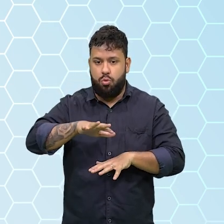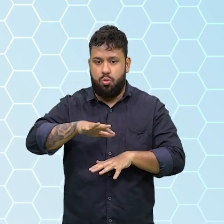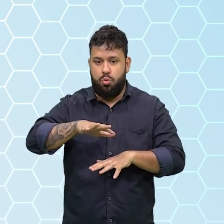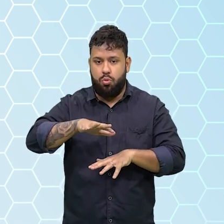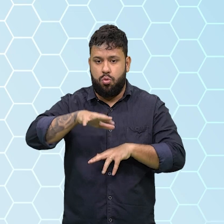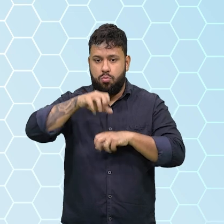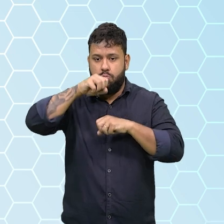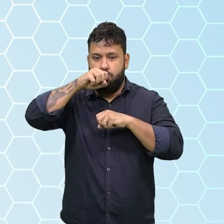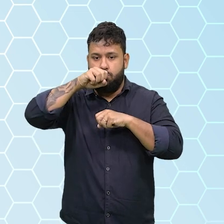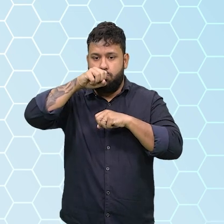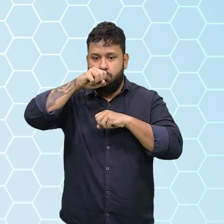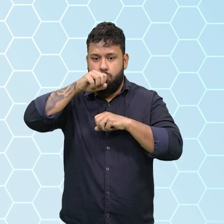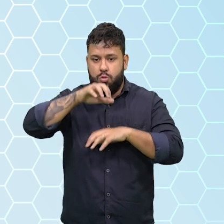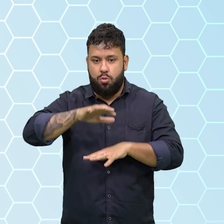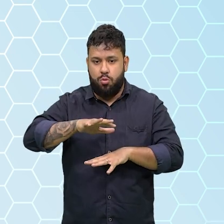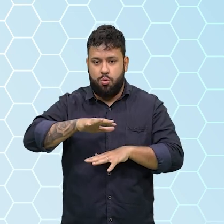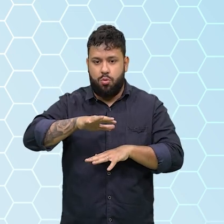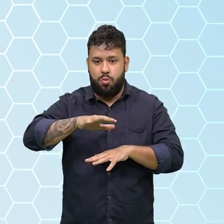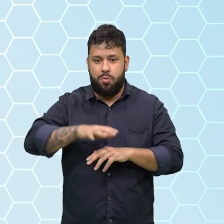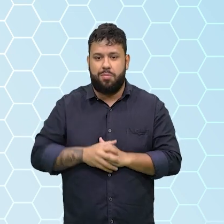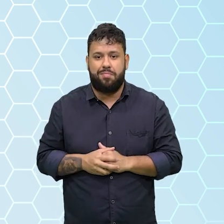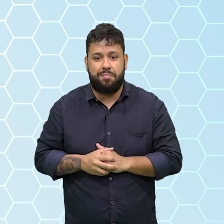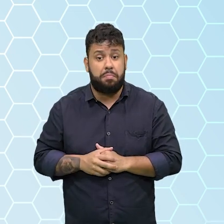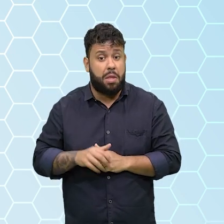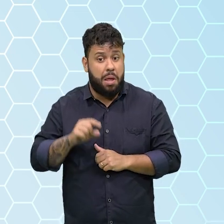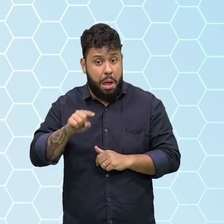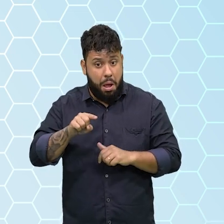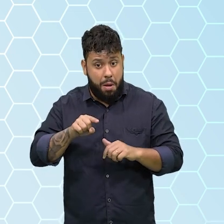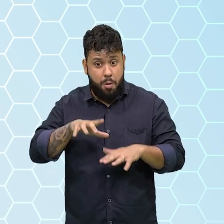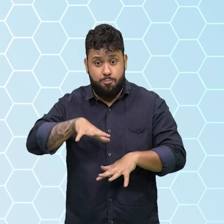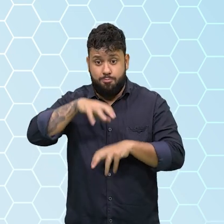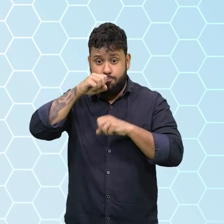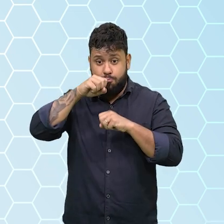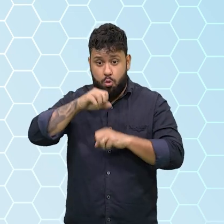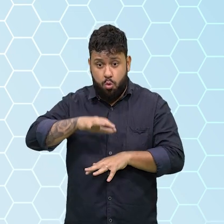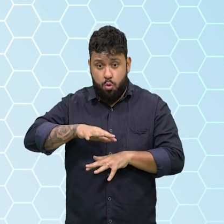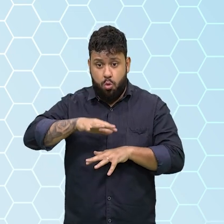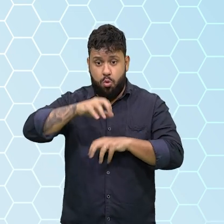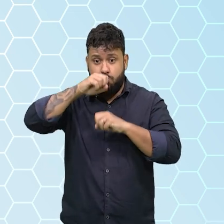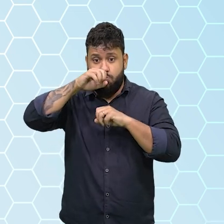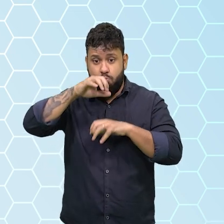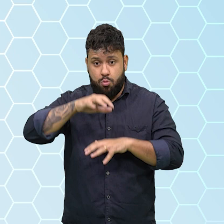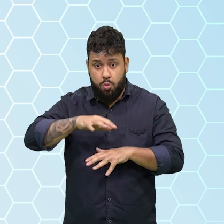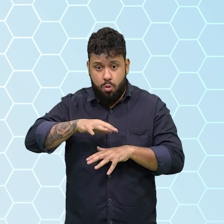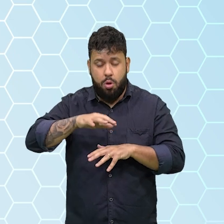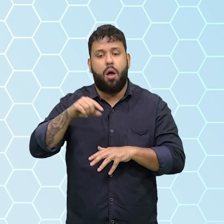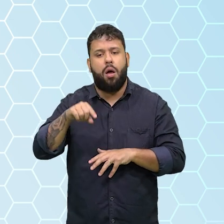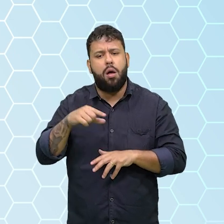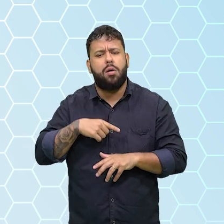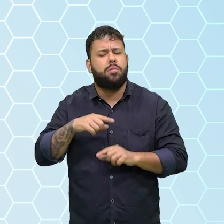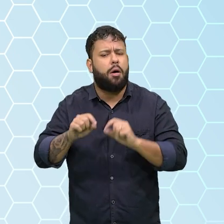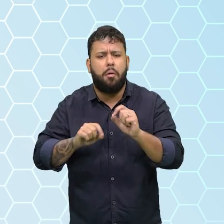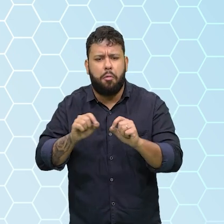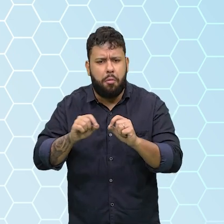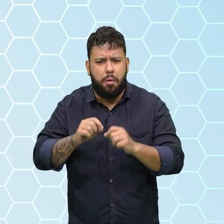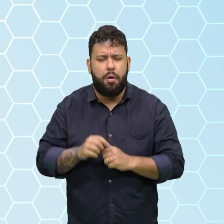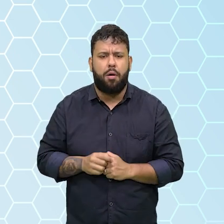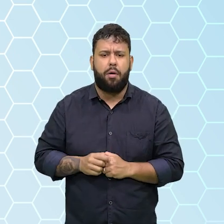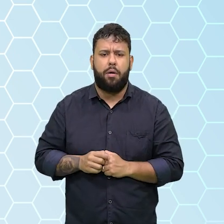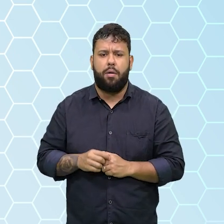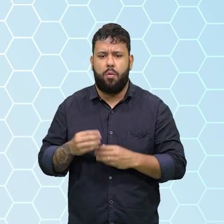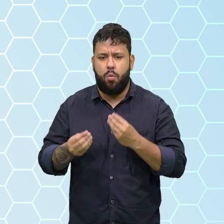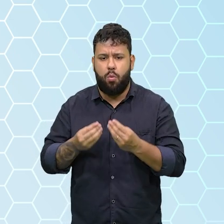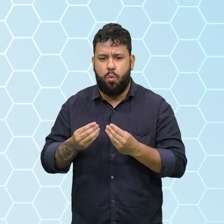e expiração. Nesse movimento respiratório, nós vamos ter o seguinte, nós vamos ter aqui